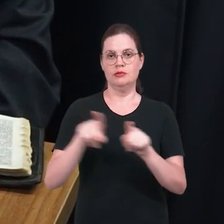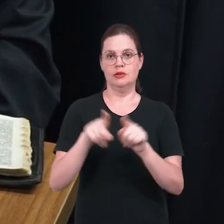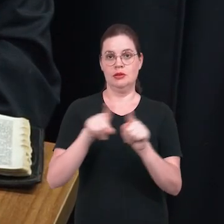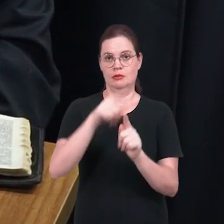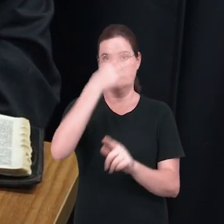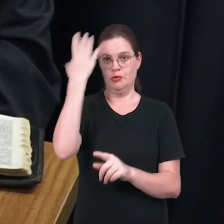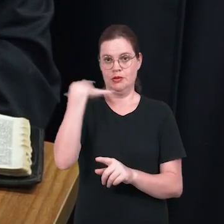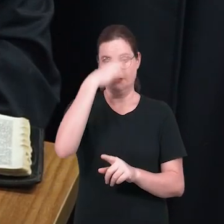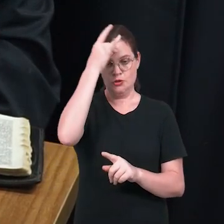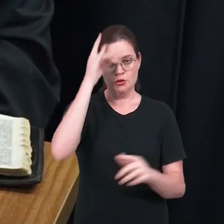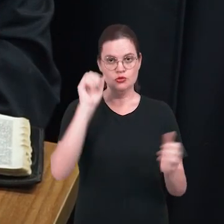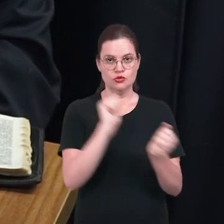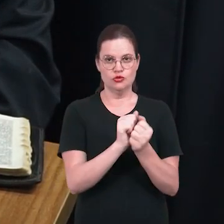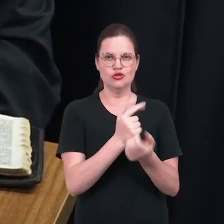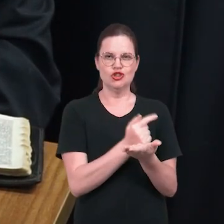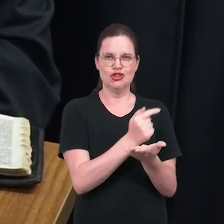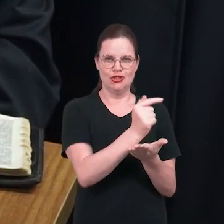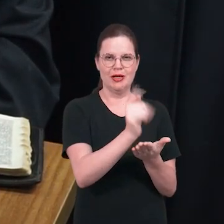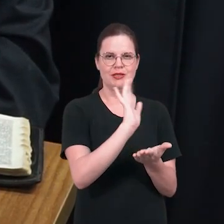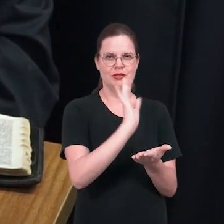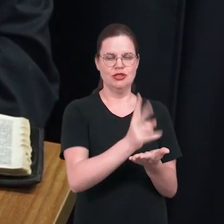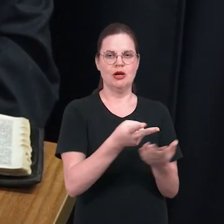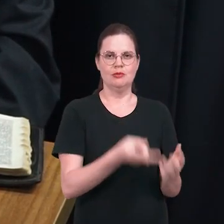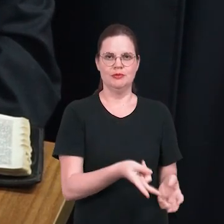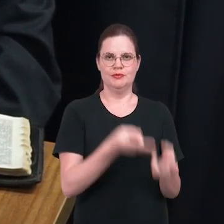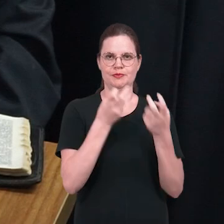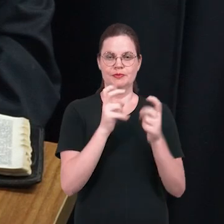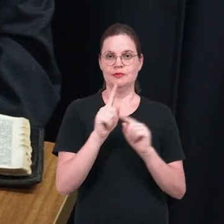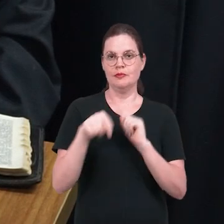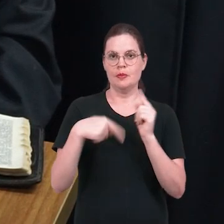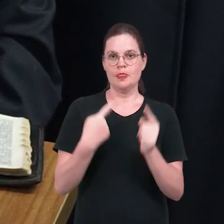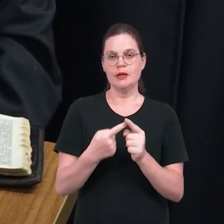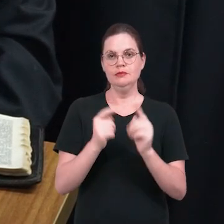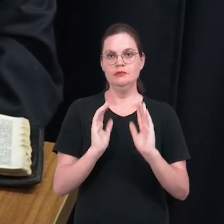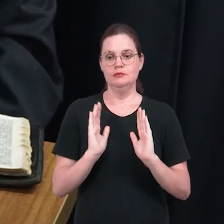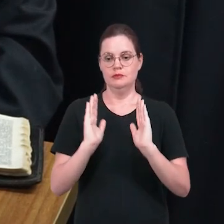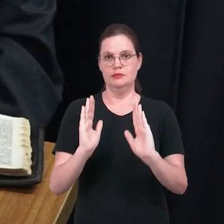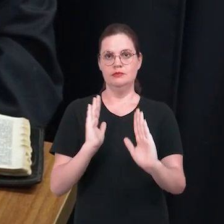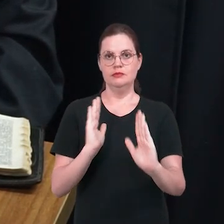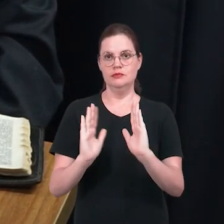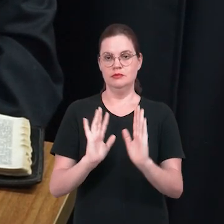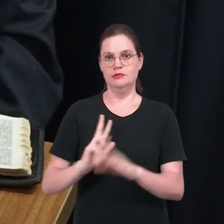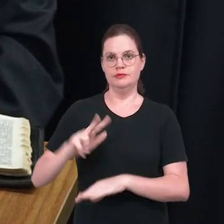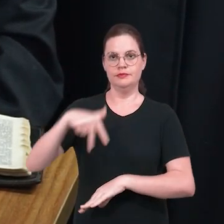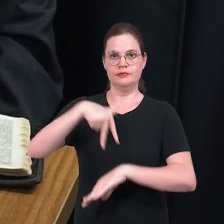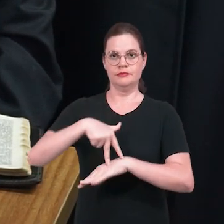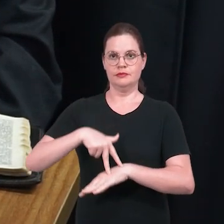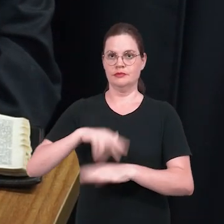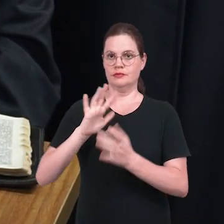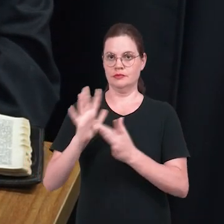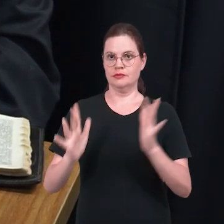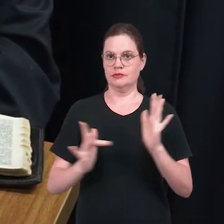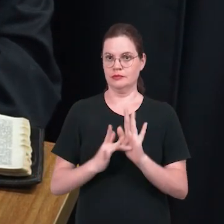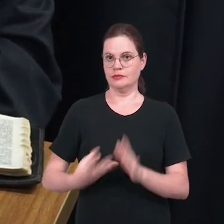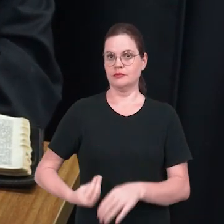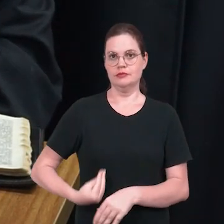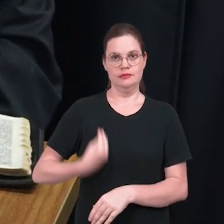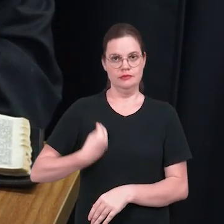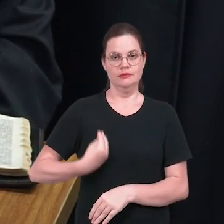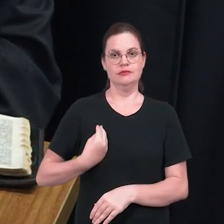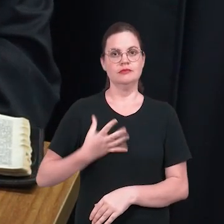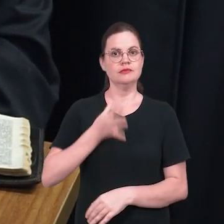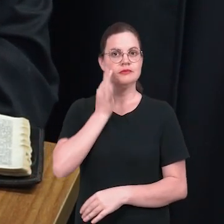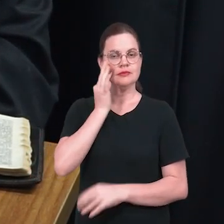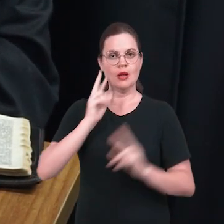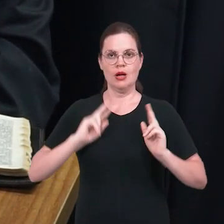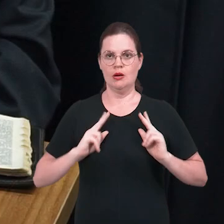é? Depois nós vamos ver a pessoa do Senhor Jesus Cristo, que também não está sozinho, ele